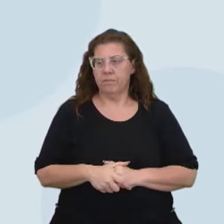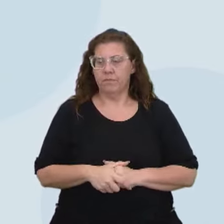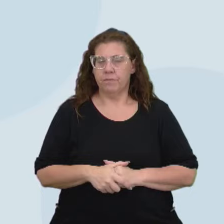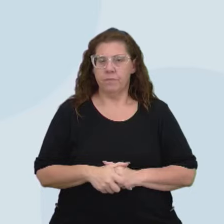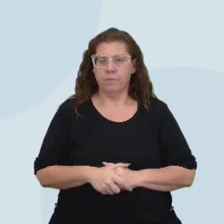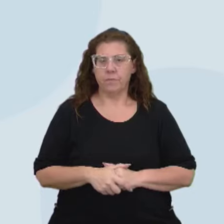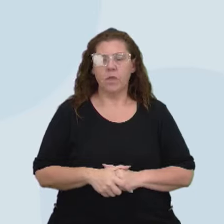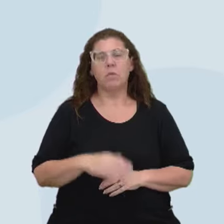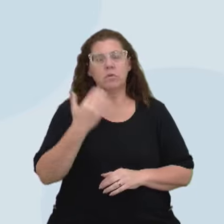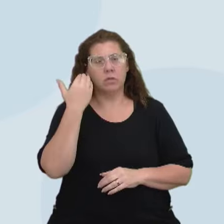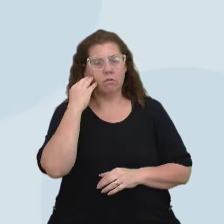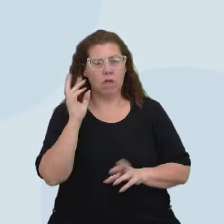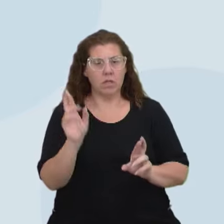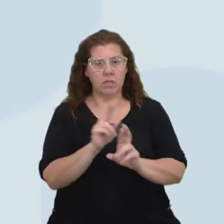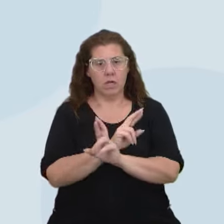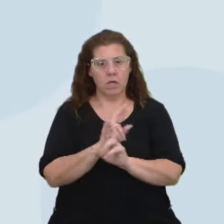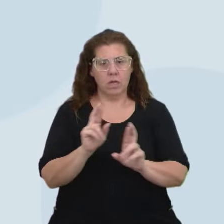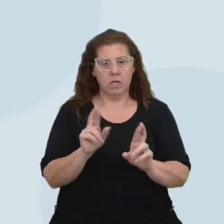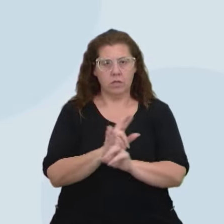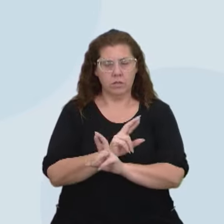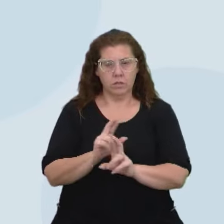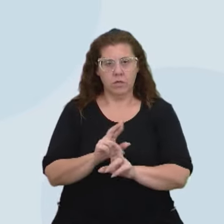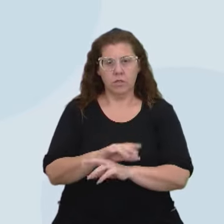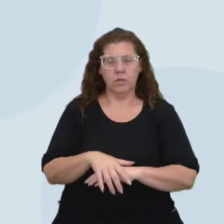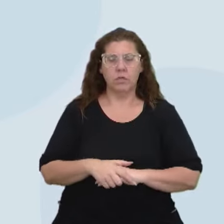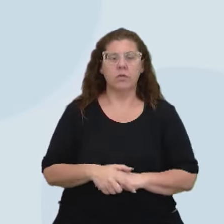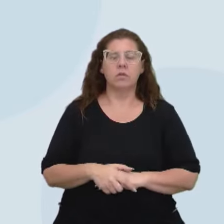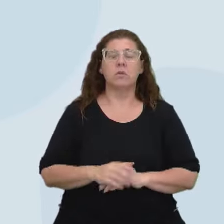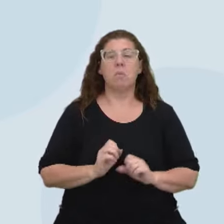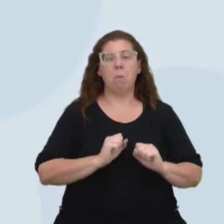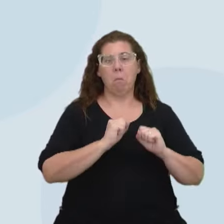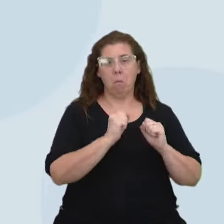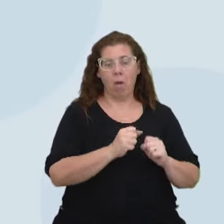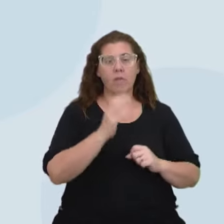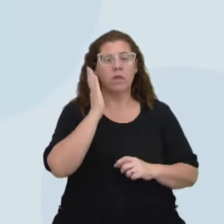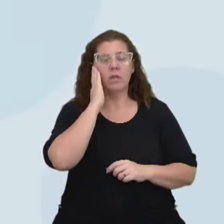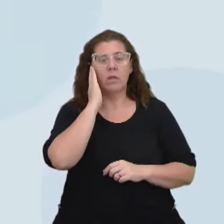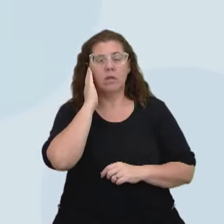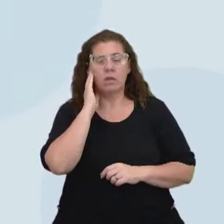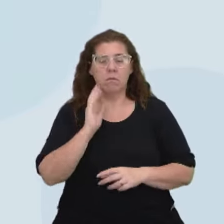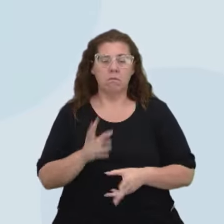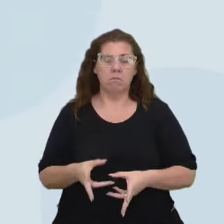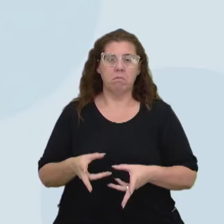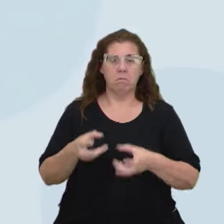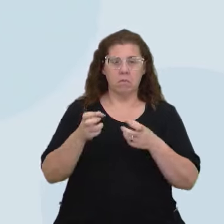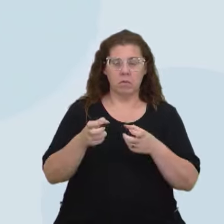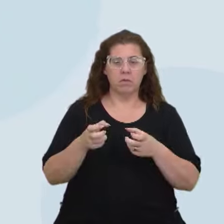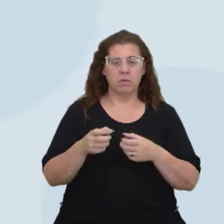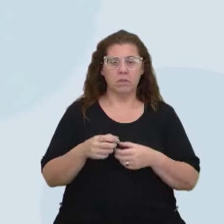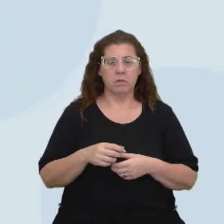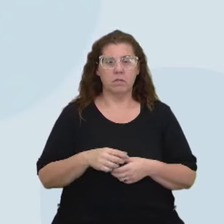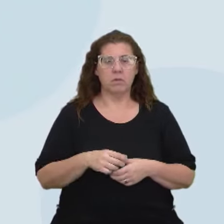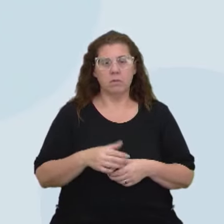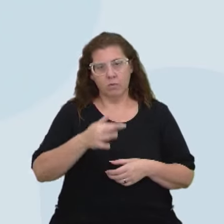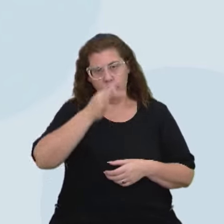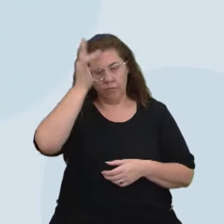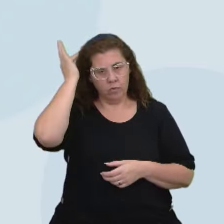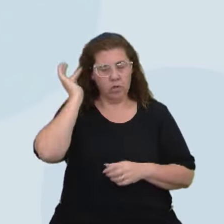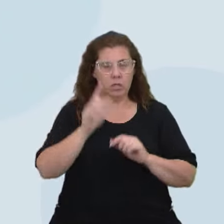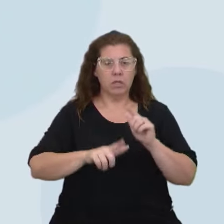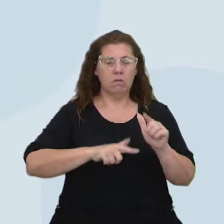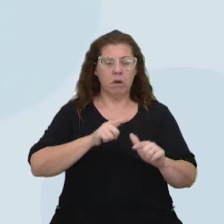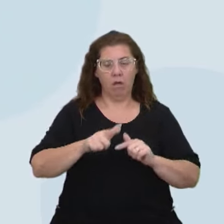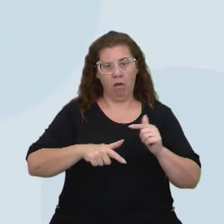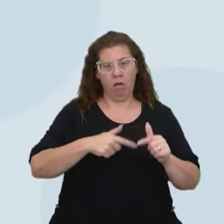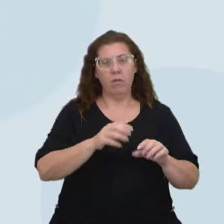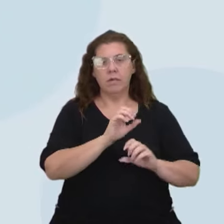compreender as relações entre saber e poder, identificadas por Michel Foucault e trabalhadas ao longo